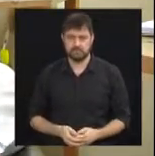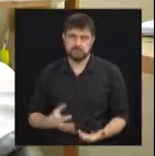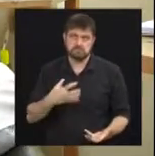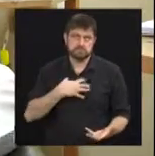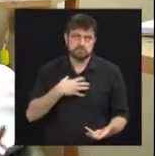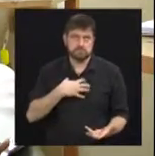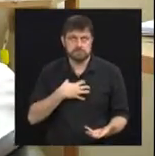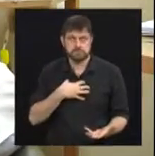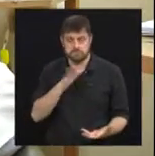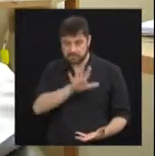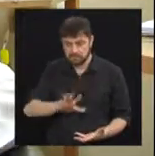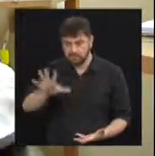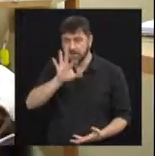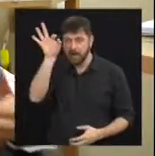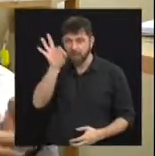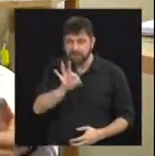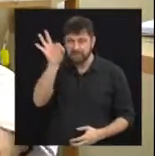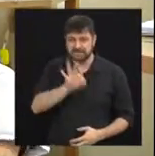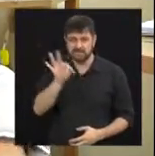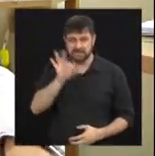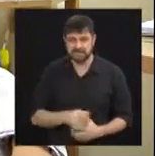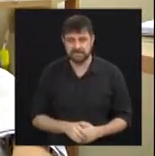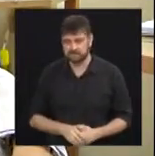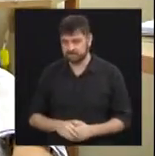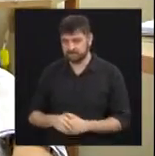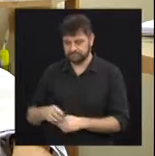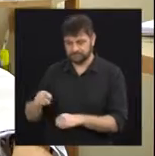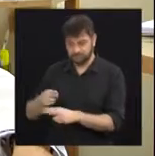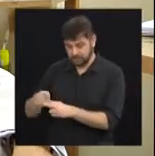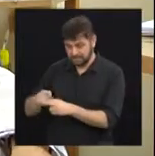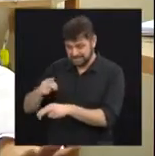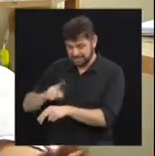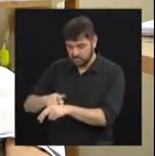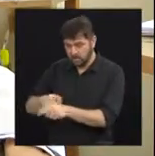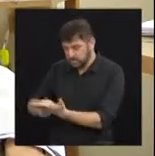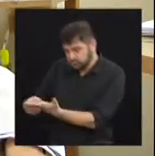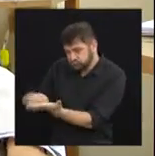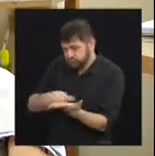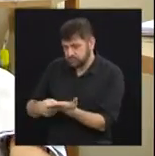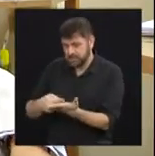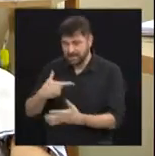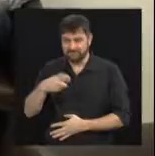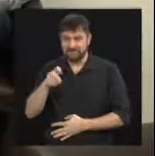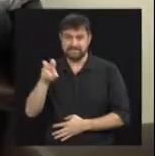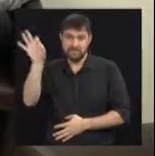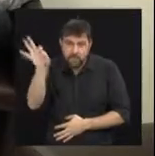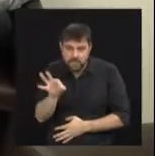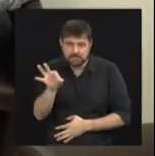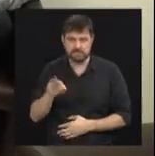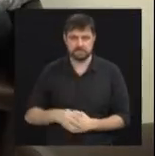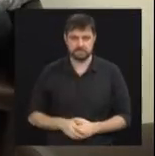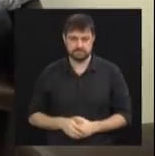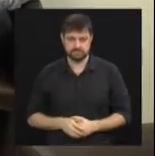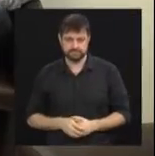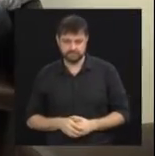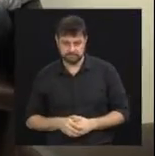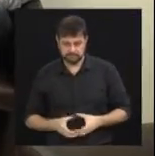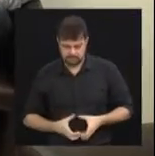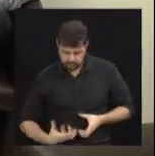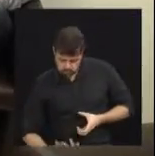geral, a chance de gravidez por tentativa no coito programado chega a 20%, 25%. No caso da